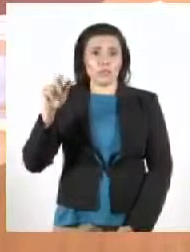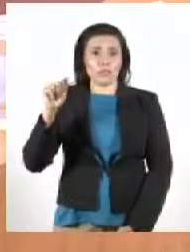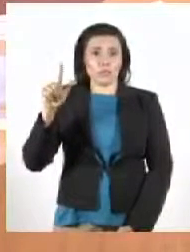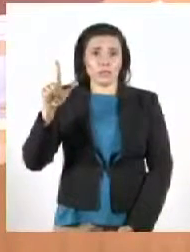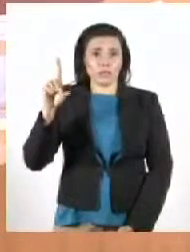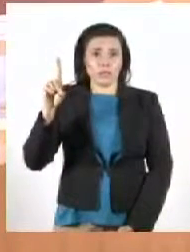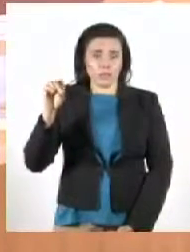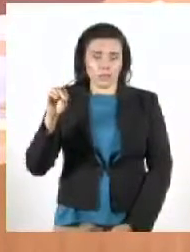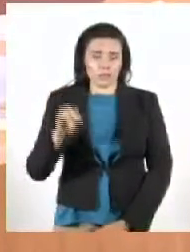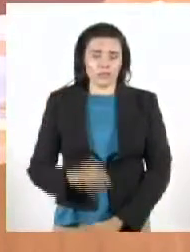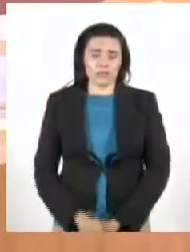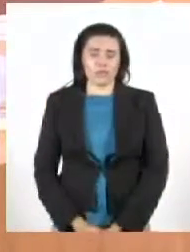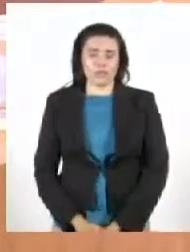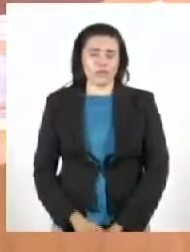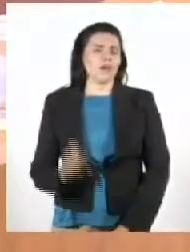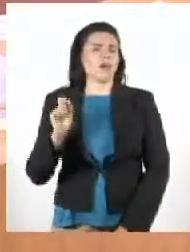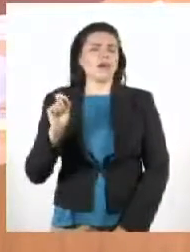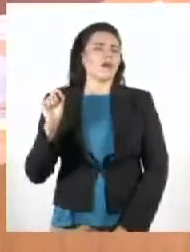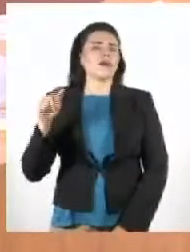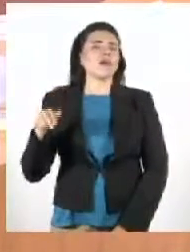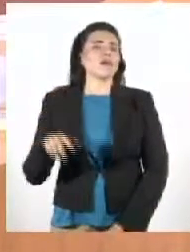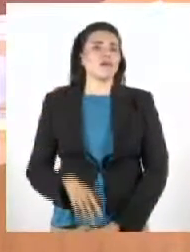Sálvio Dino Júnior.